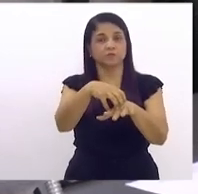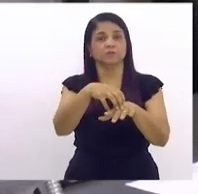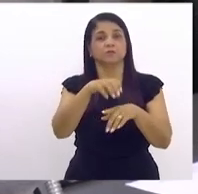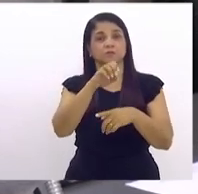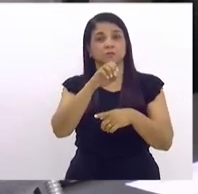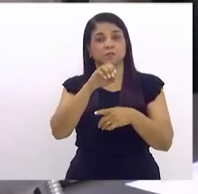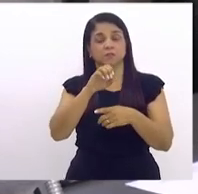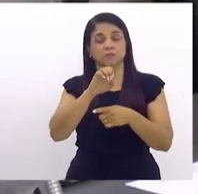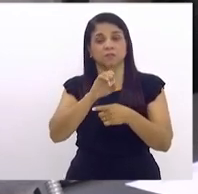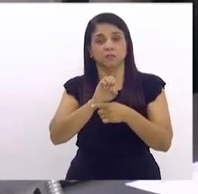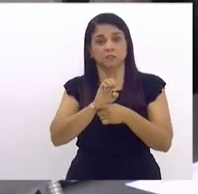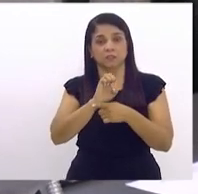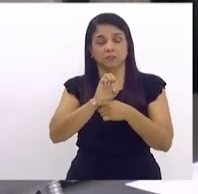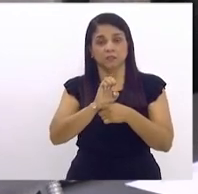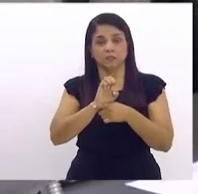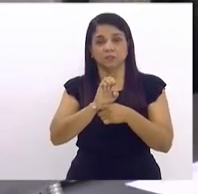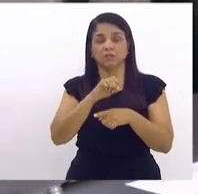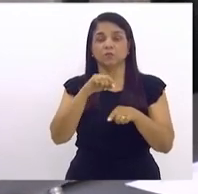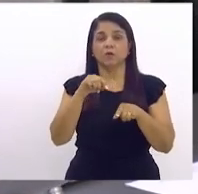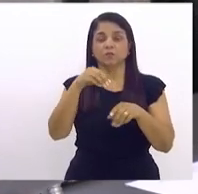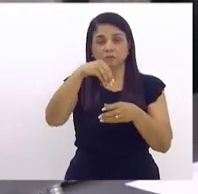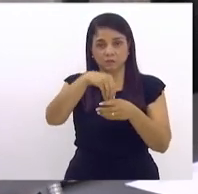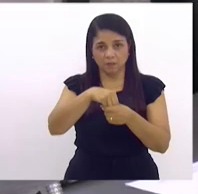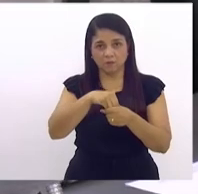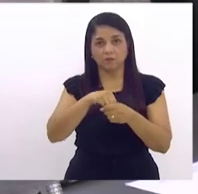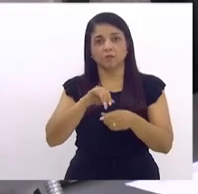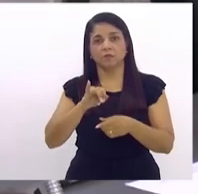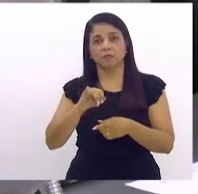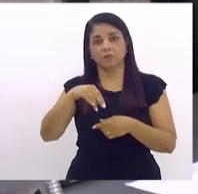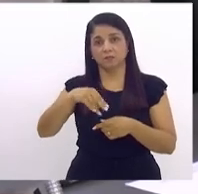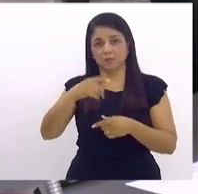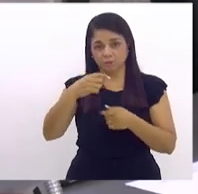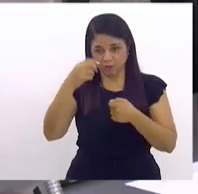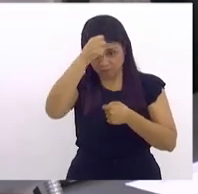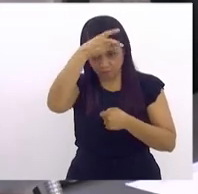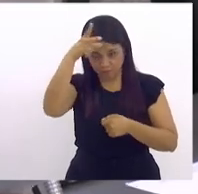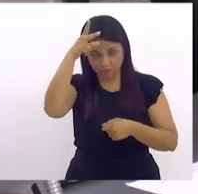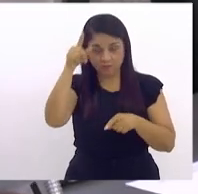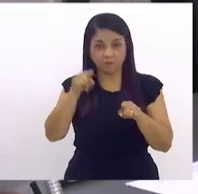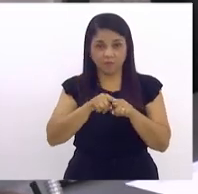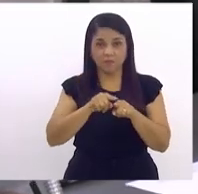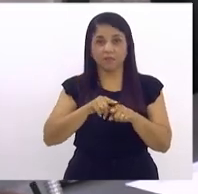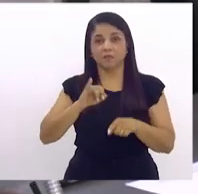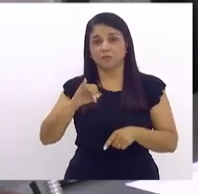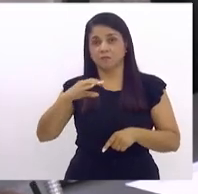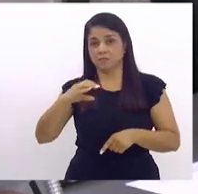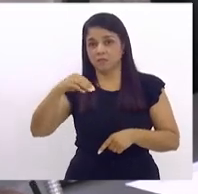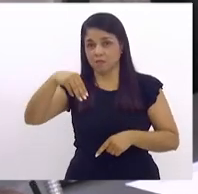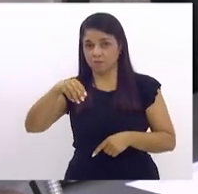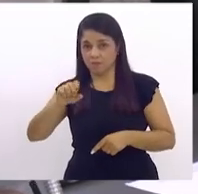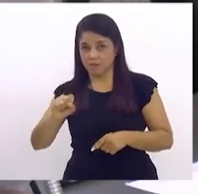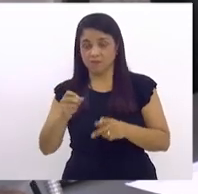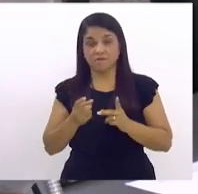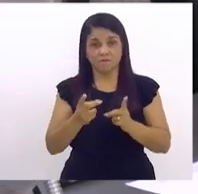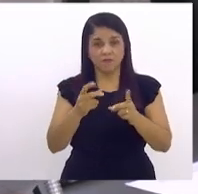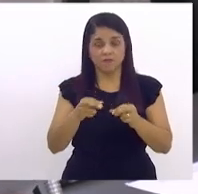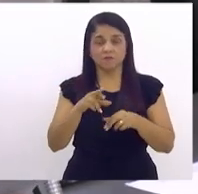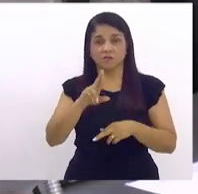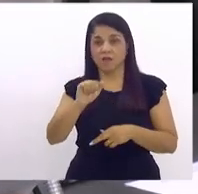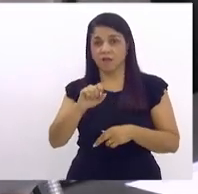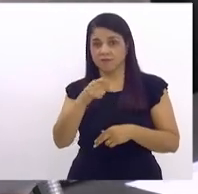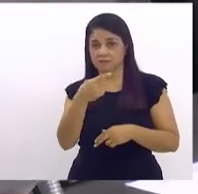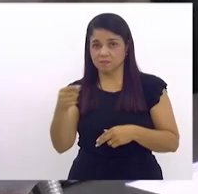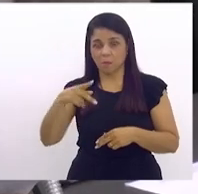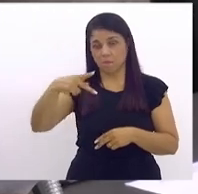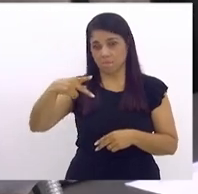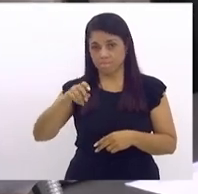e intermunicipal e de comunicação, ICMS, incidente sobre a venda de ração tipo PET para